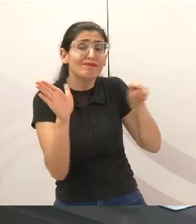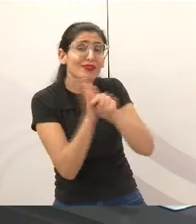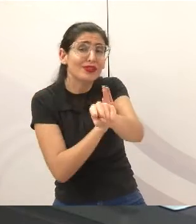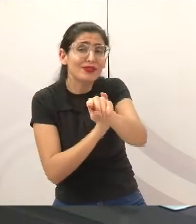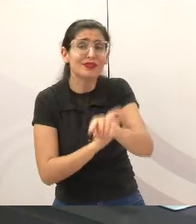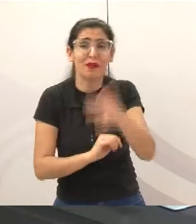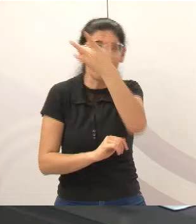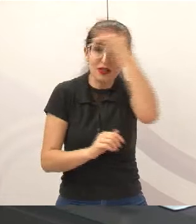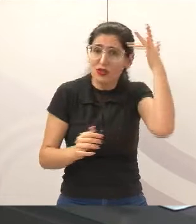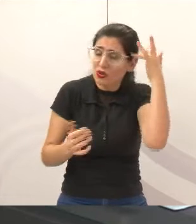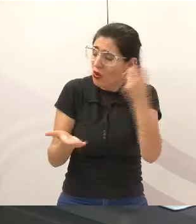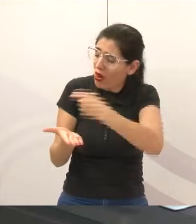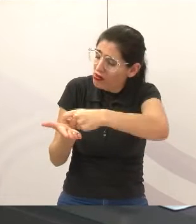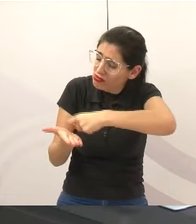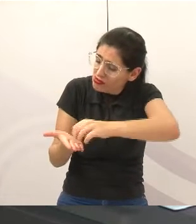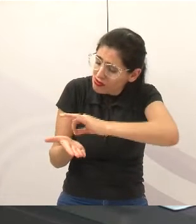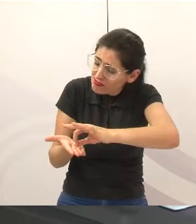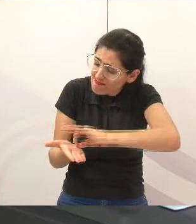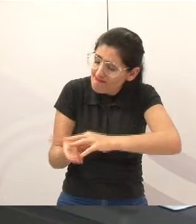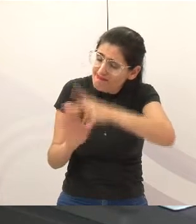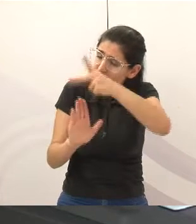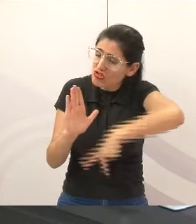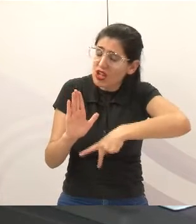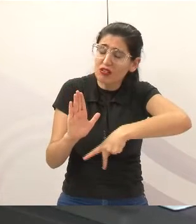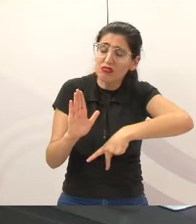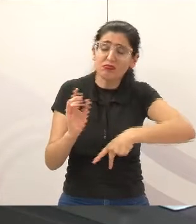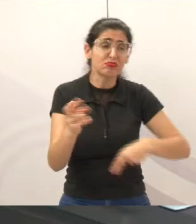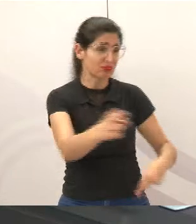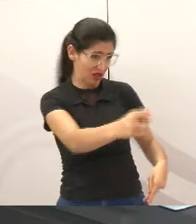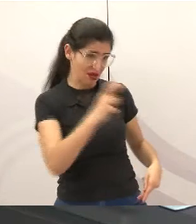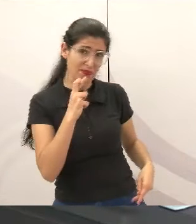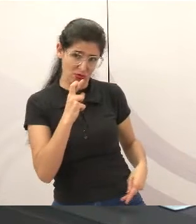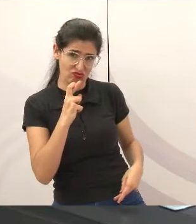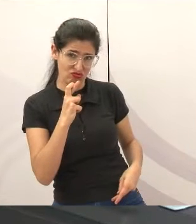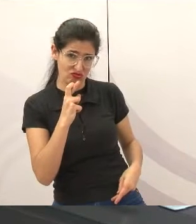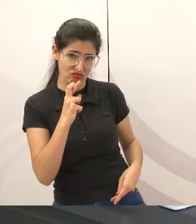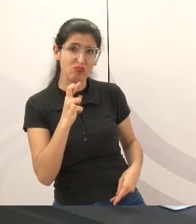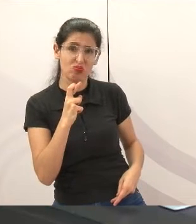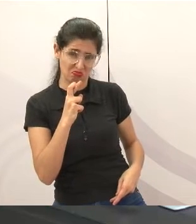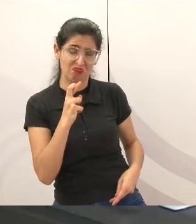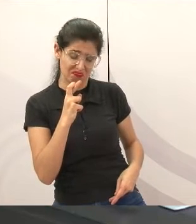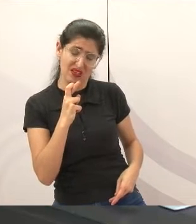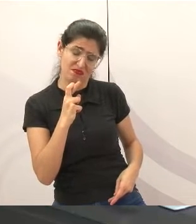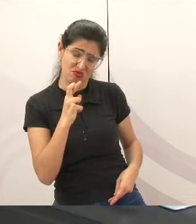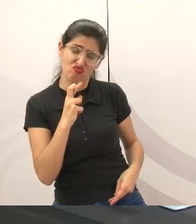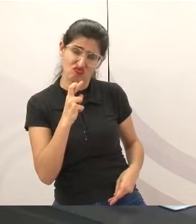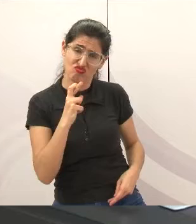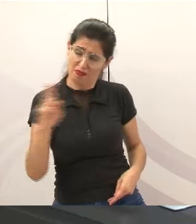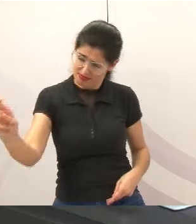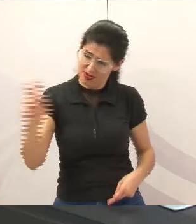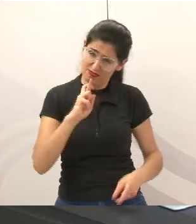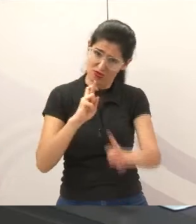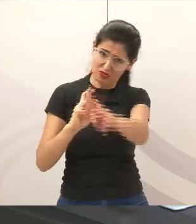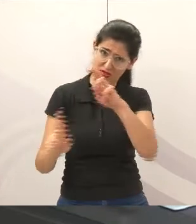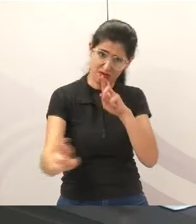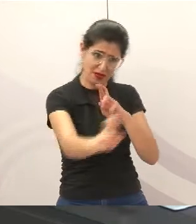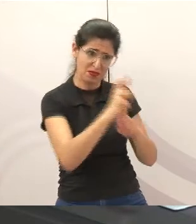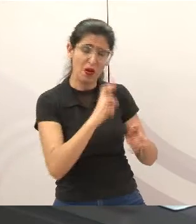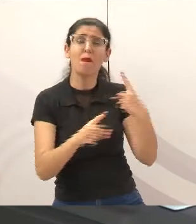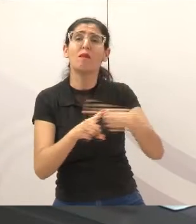autores do projeto pudessem se manifestar. Por que, na época de